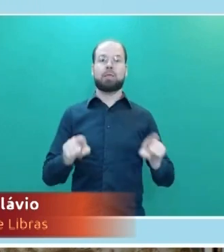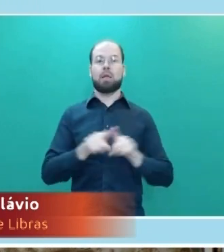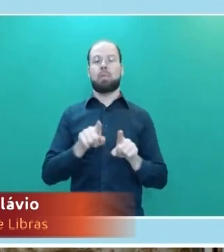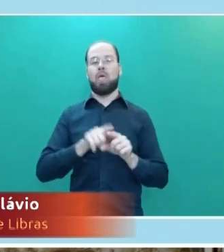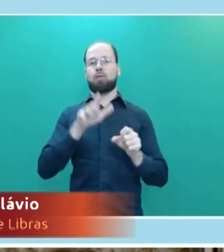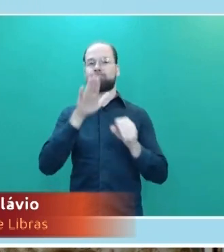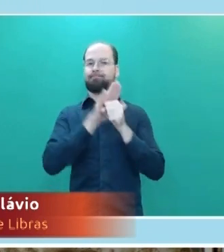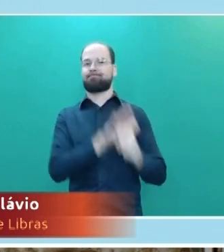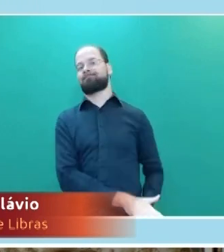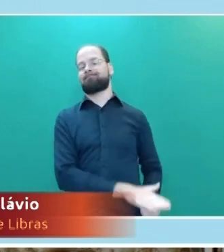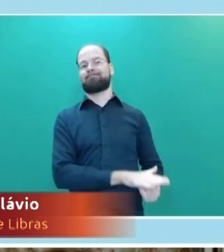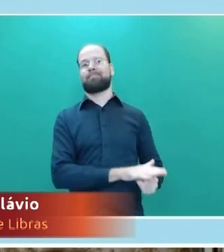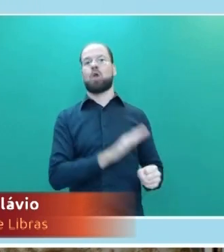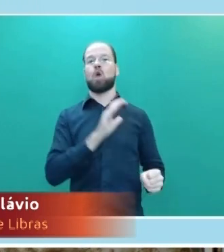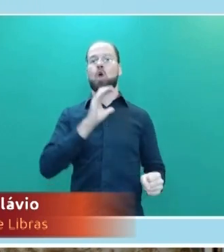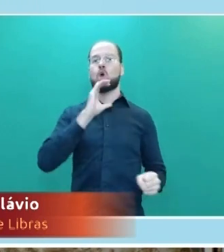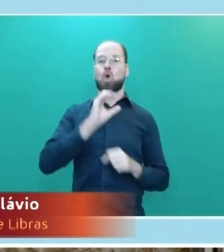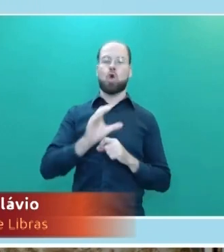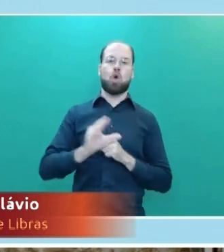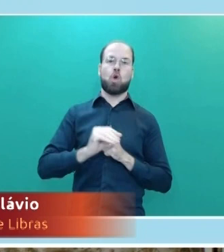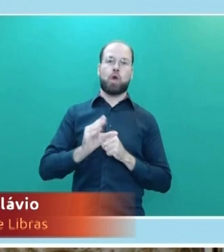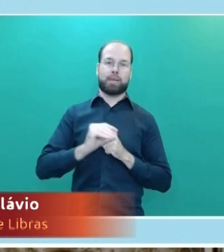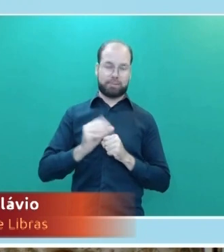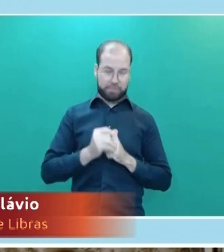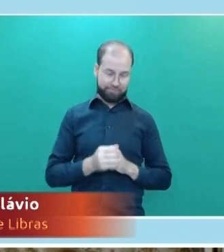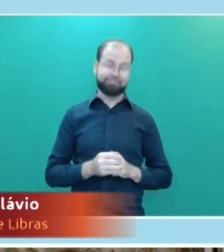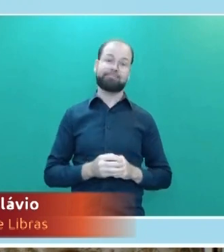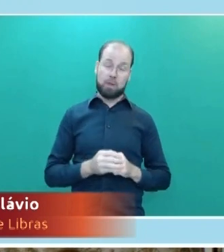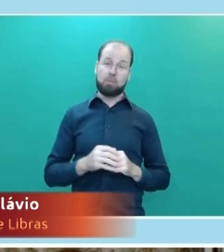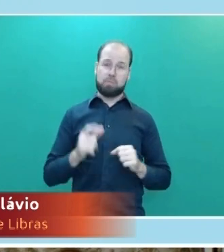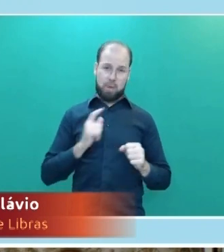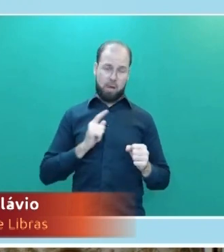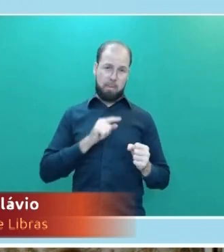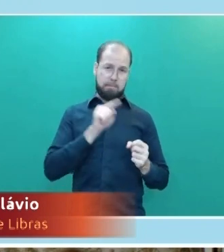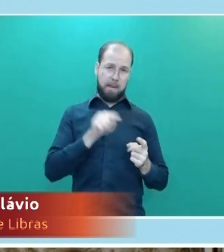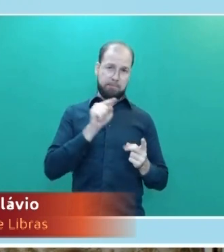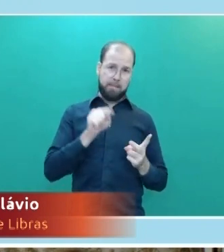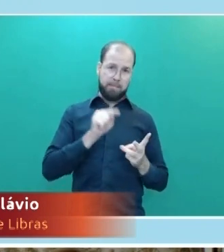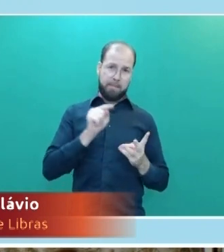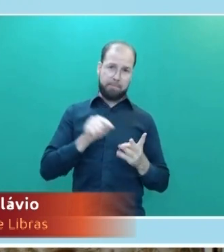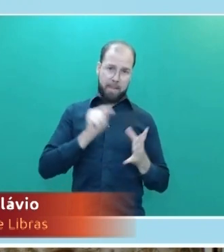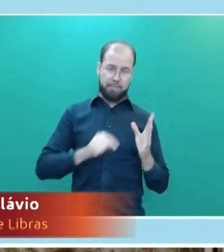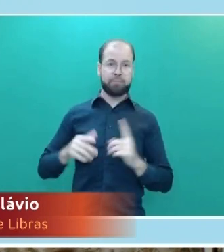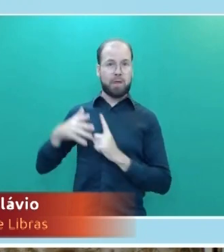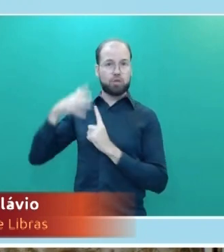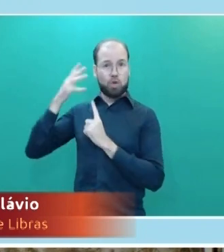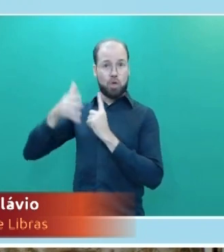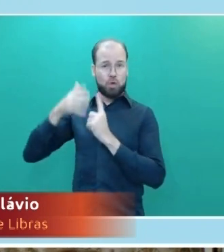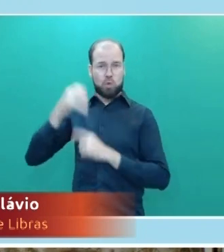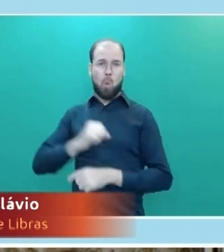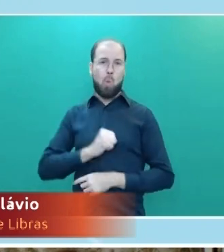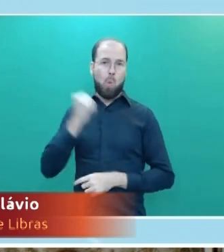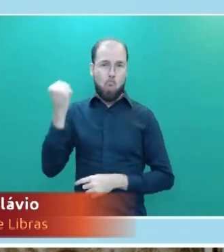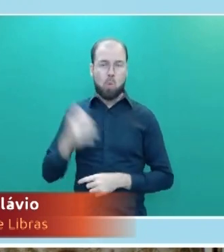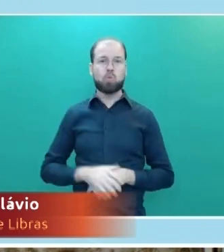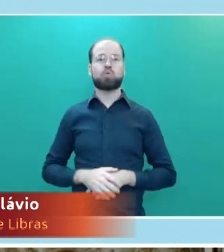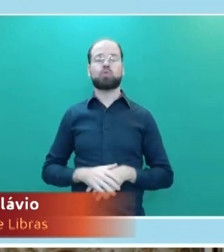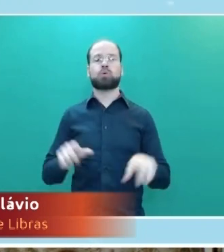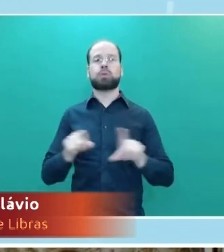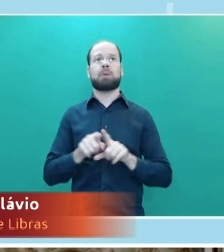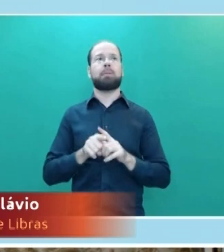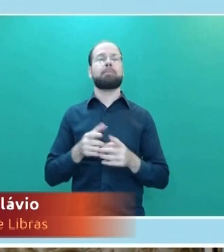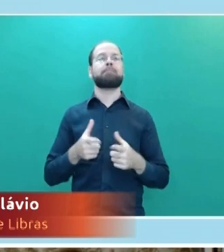do conhecimento científico. Então, conjuntamente a um discurso de ódio que tem crescido